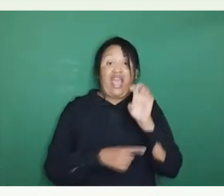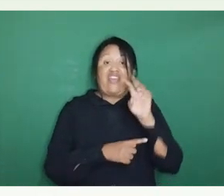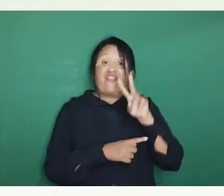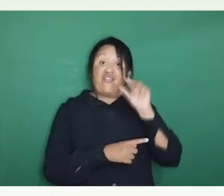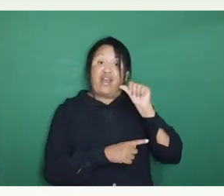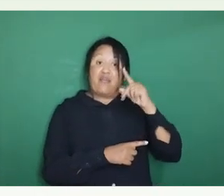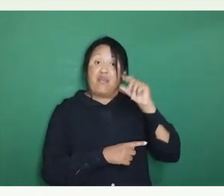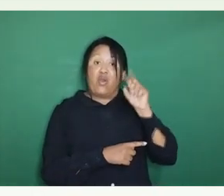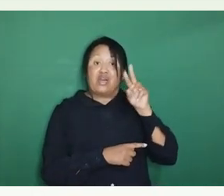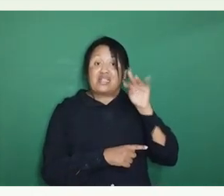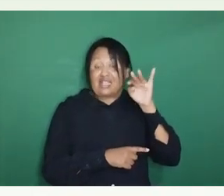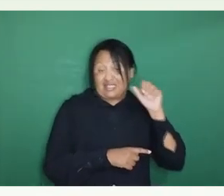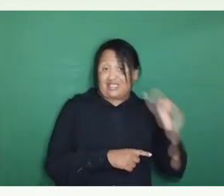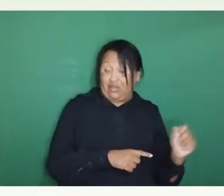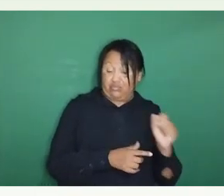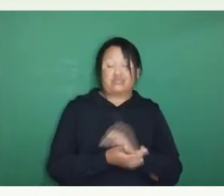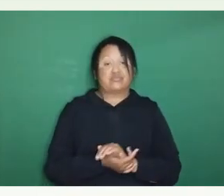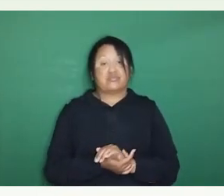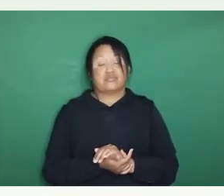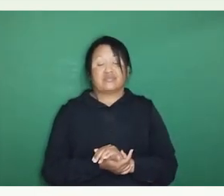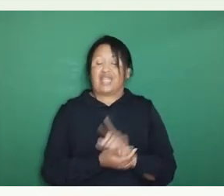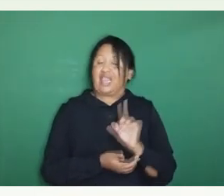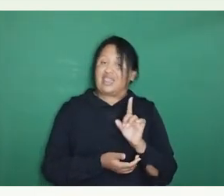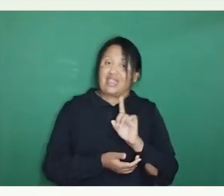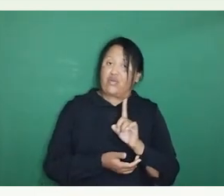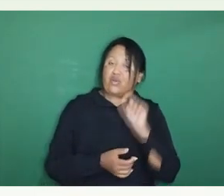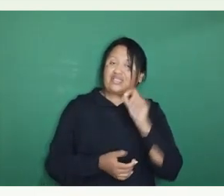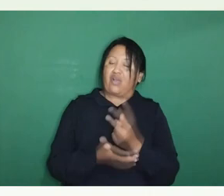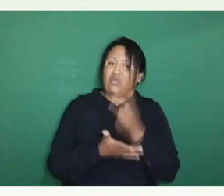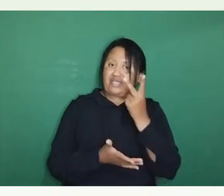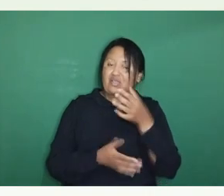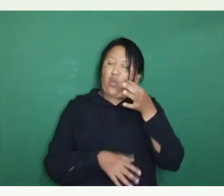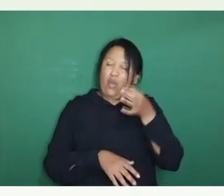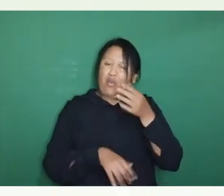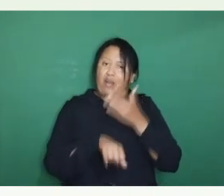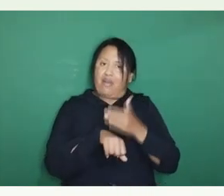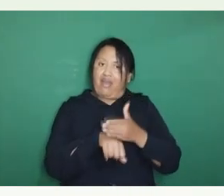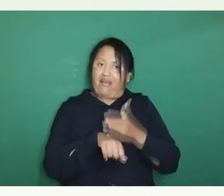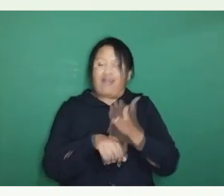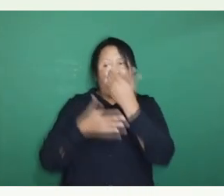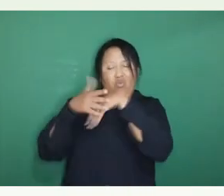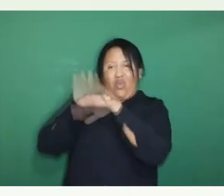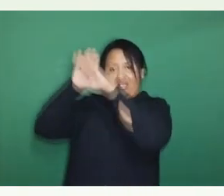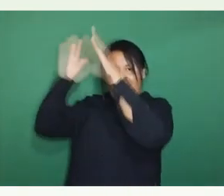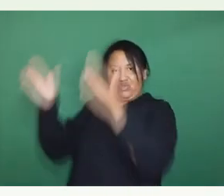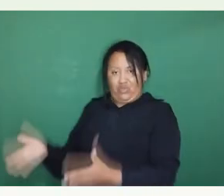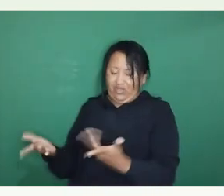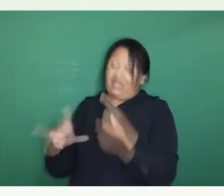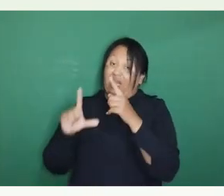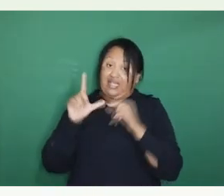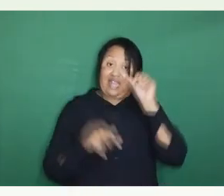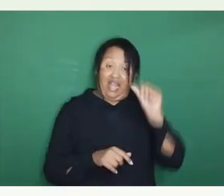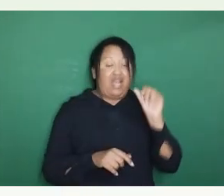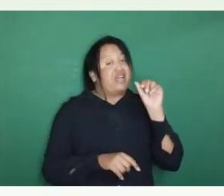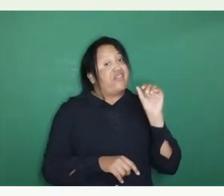então a evaporação ela é um tipo de vaporização e não é o que tá acontecendo com a bola de naftalina